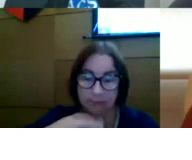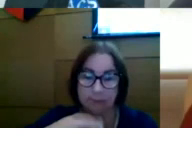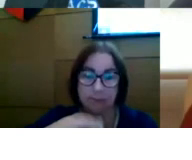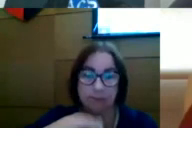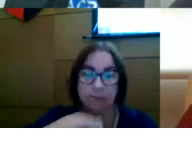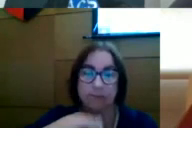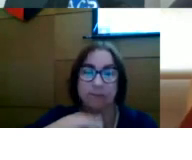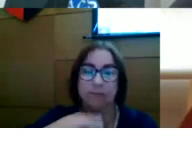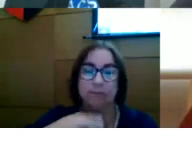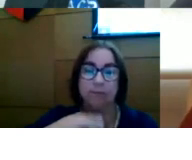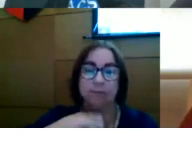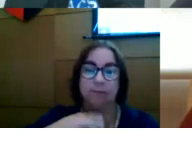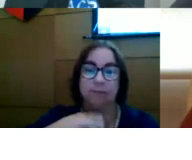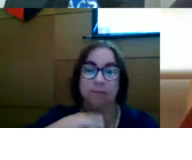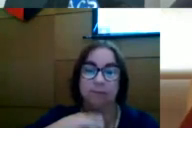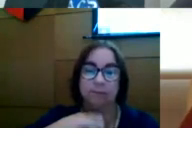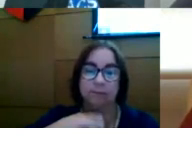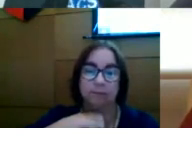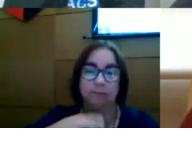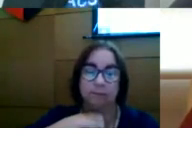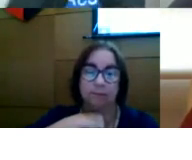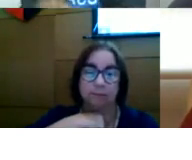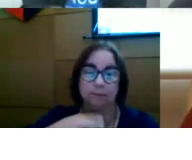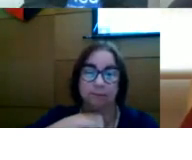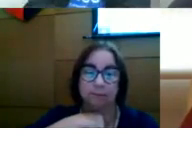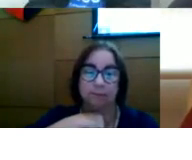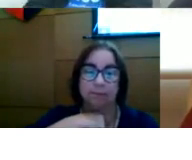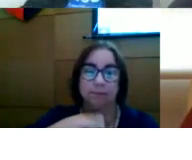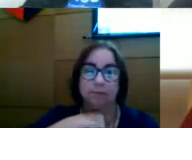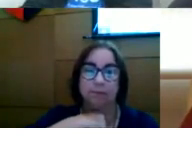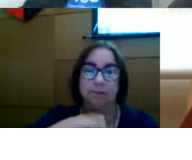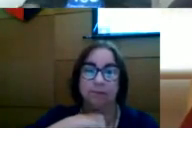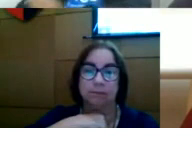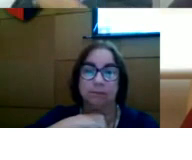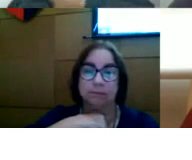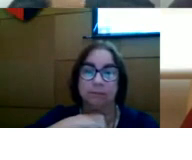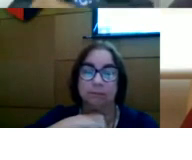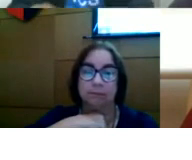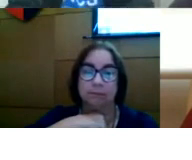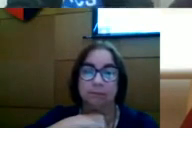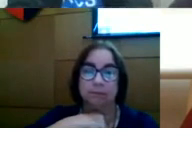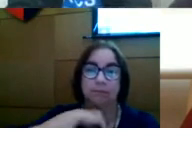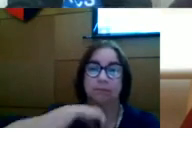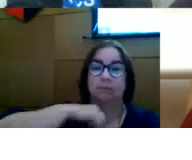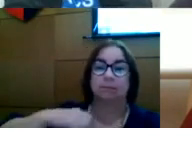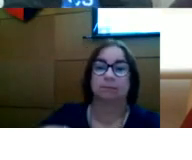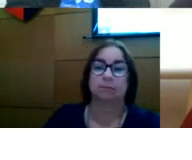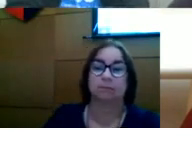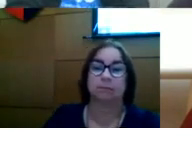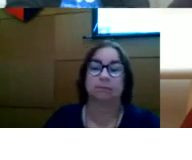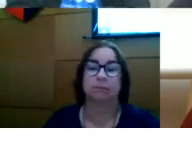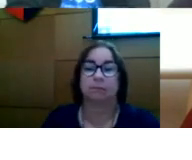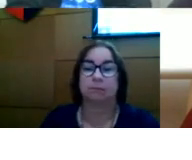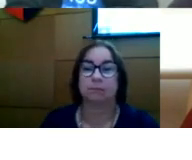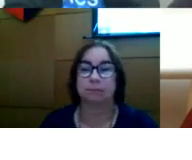concentram pelo menos 80% dos casos de tuberculose no mundo, está classificado em relação à carga da doença em 20º lugar